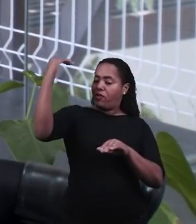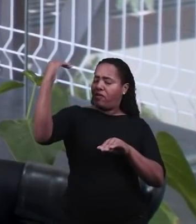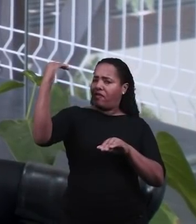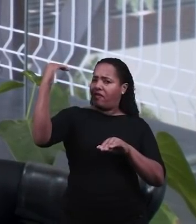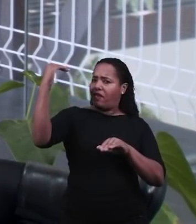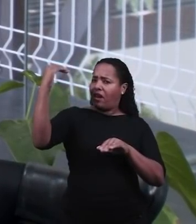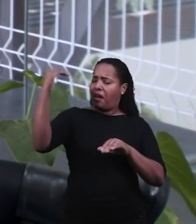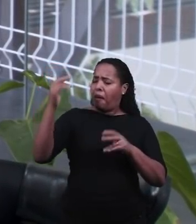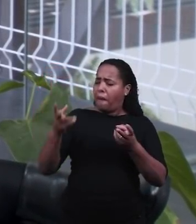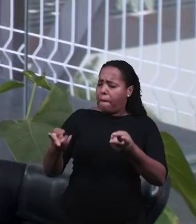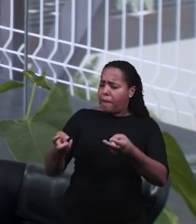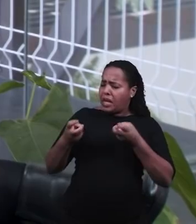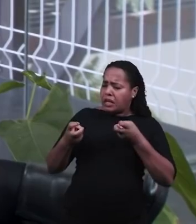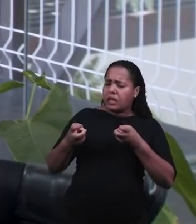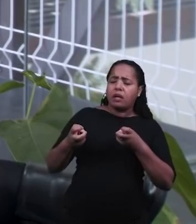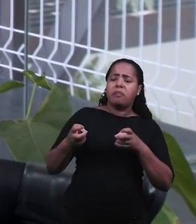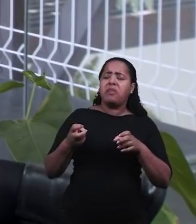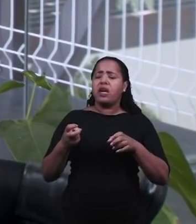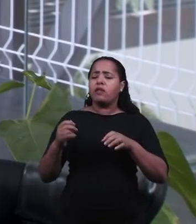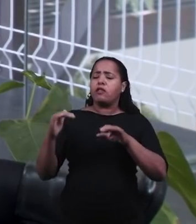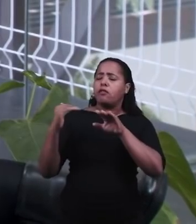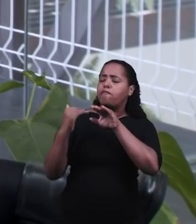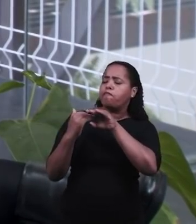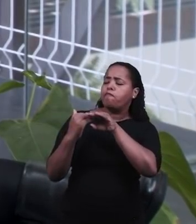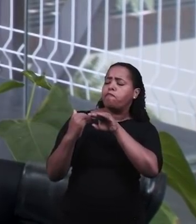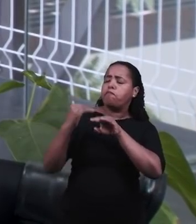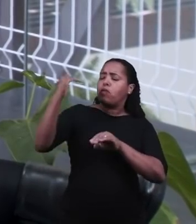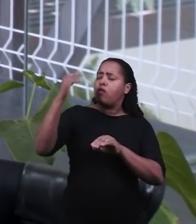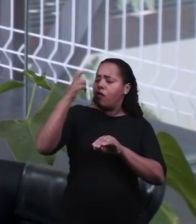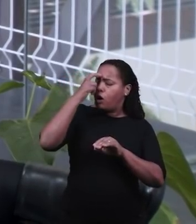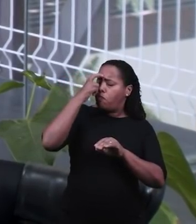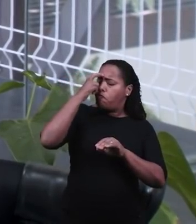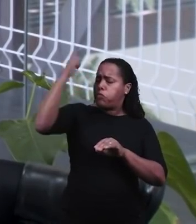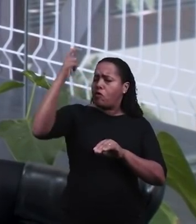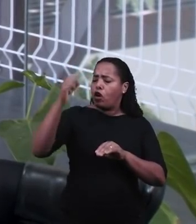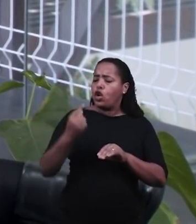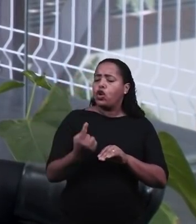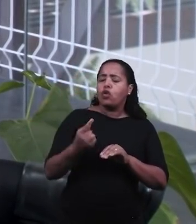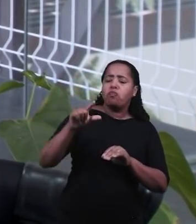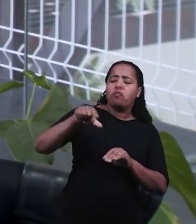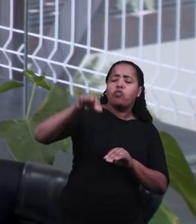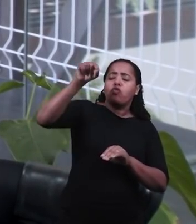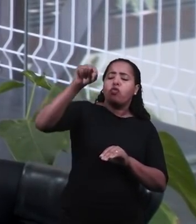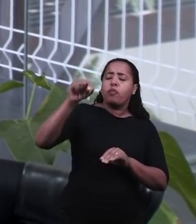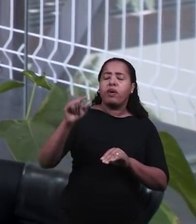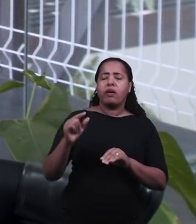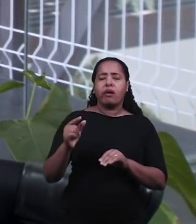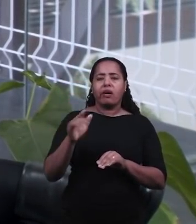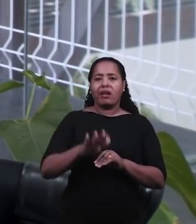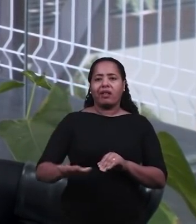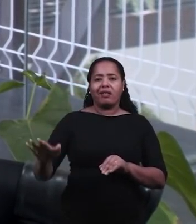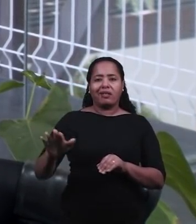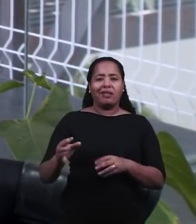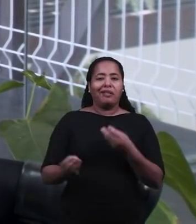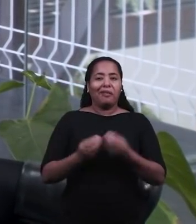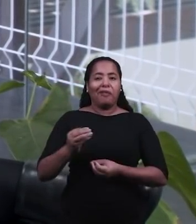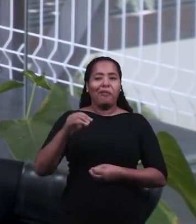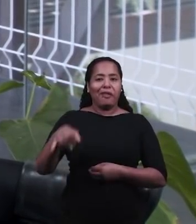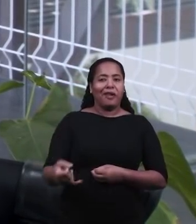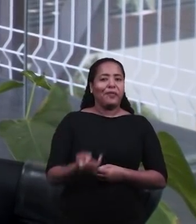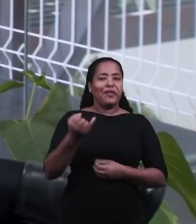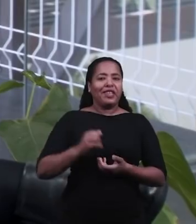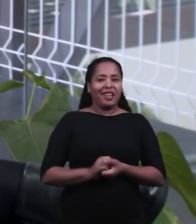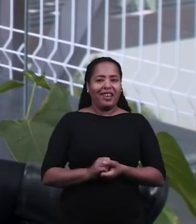de inteligência superior em uma criança em especial, como aproveitar essa virtude?